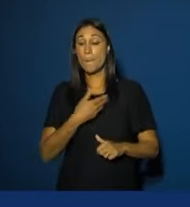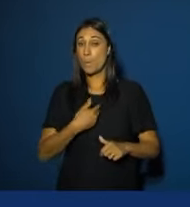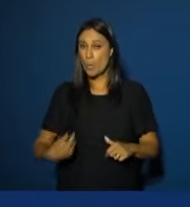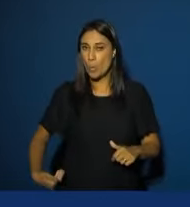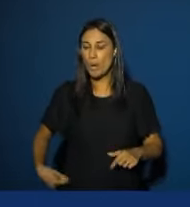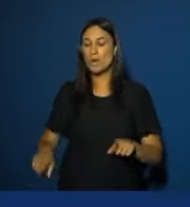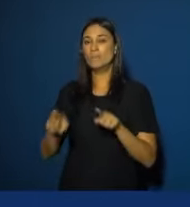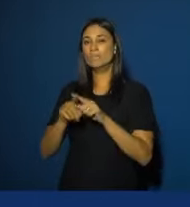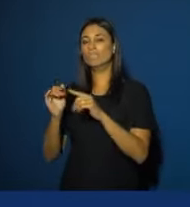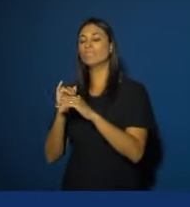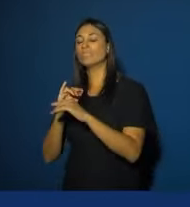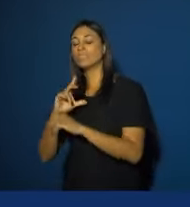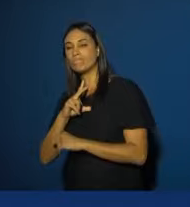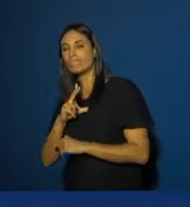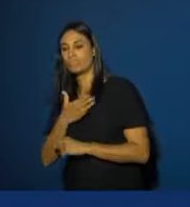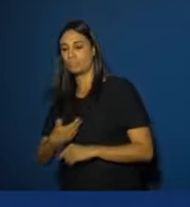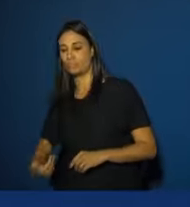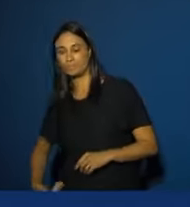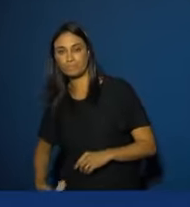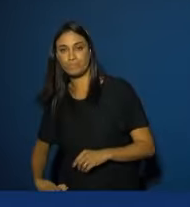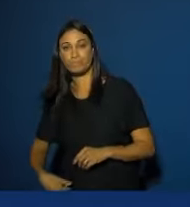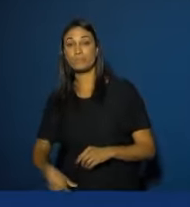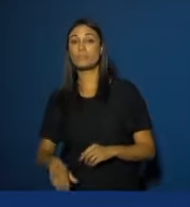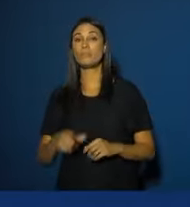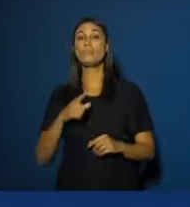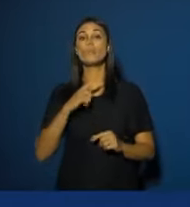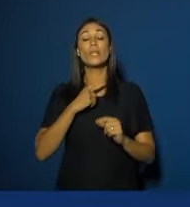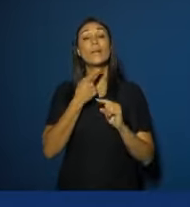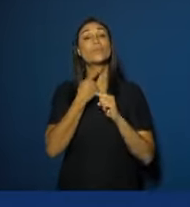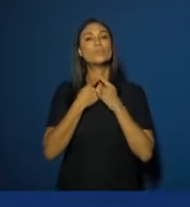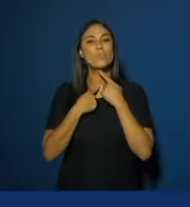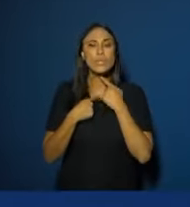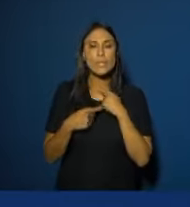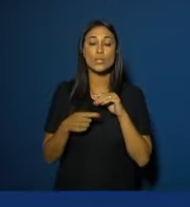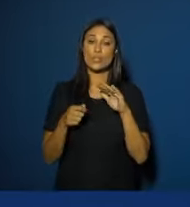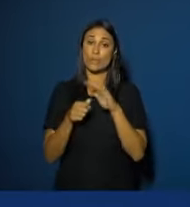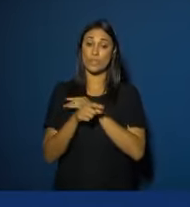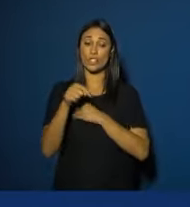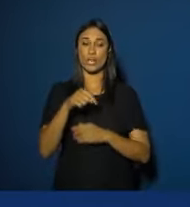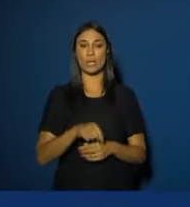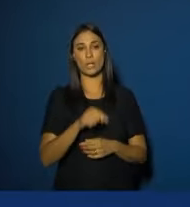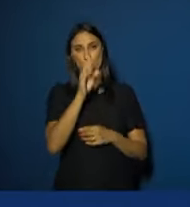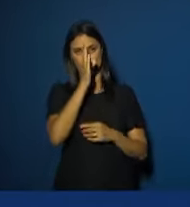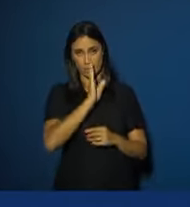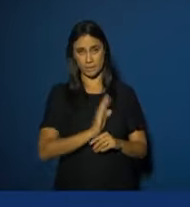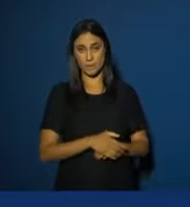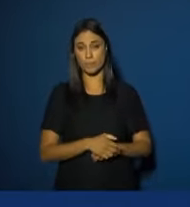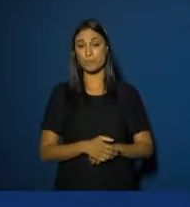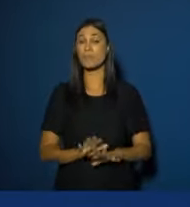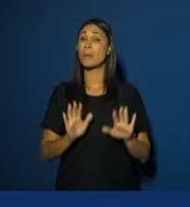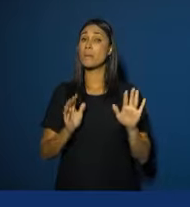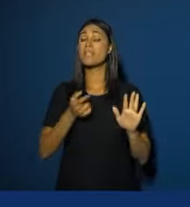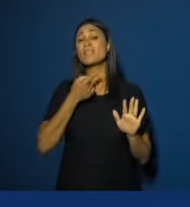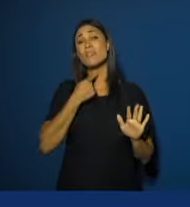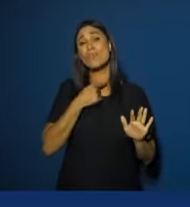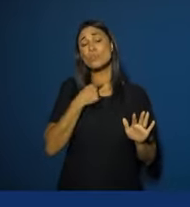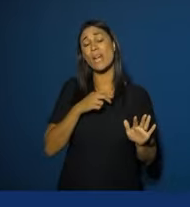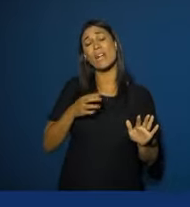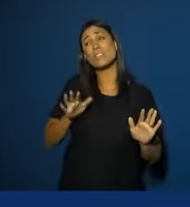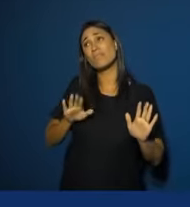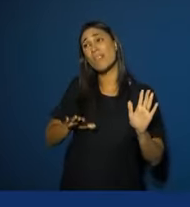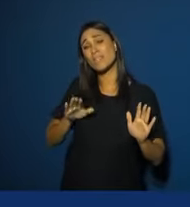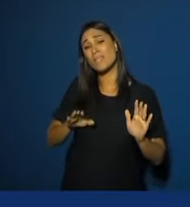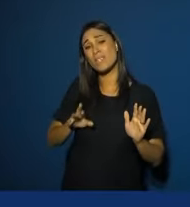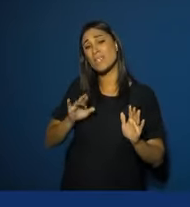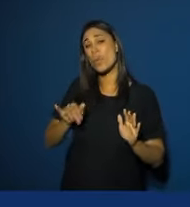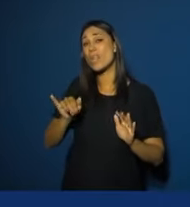públicos, estatais ou privados, e há um desejo grande de investir no Brasil. Só que esse desejo não